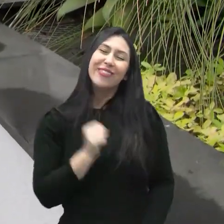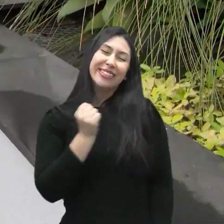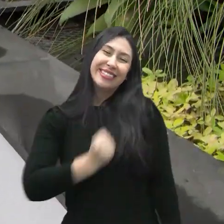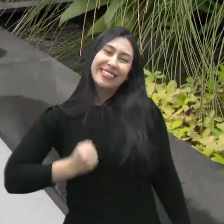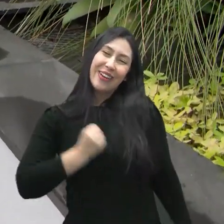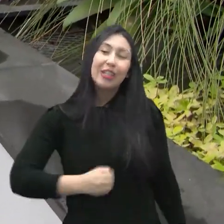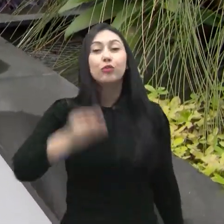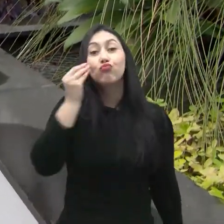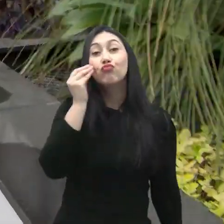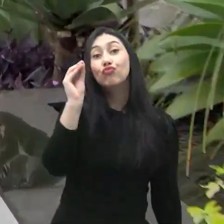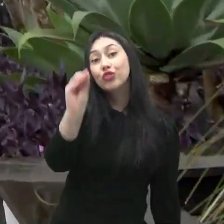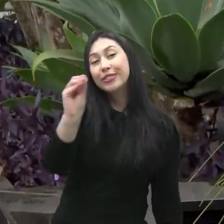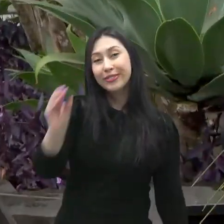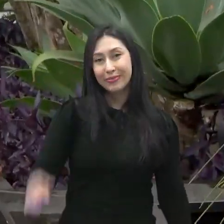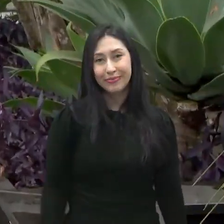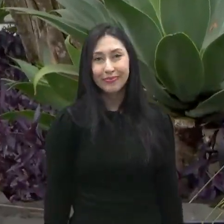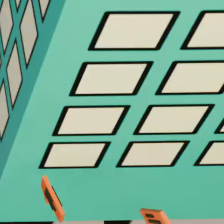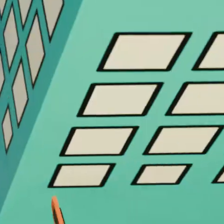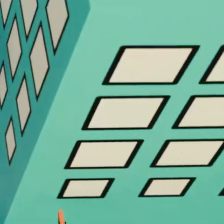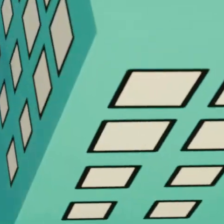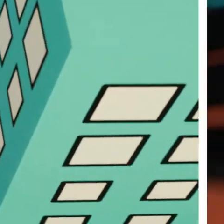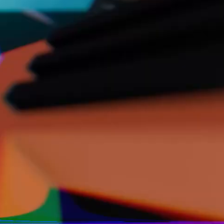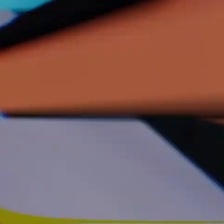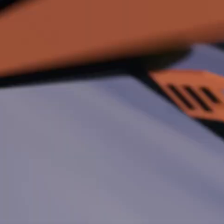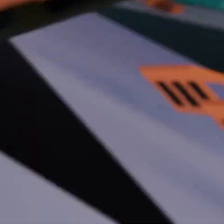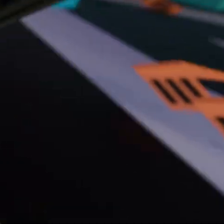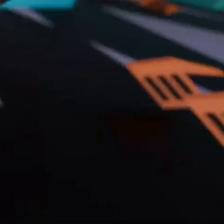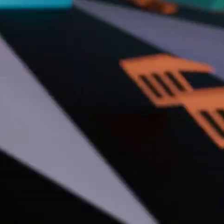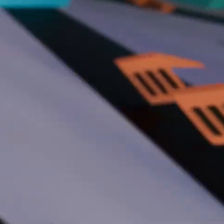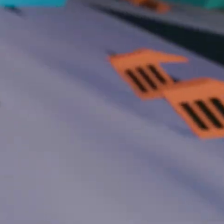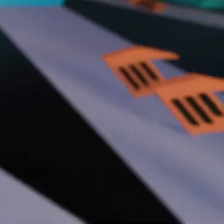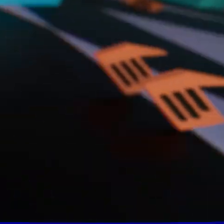muito amor e já com muita saudade. Beijo.